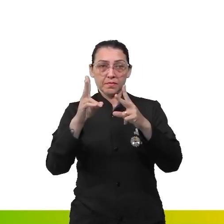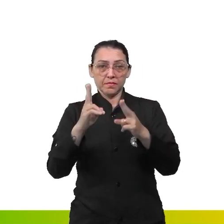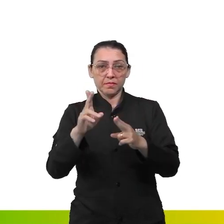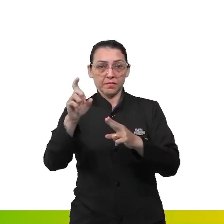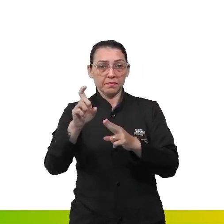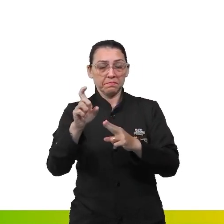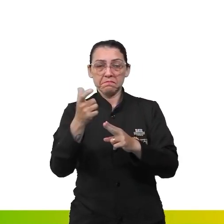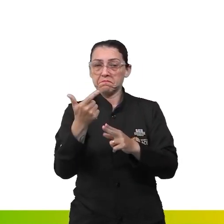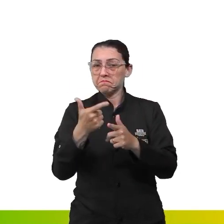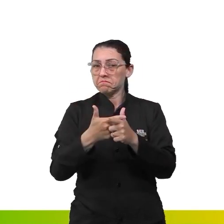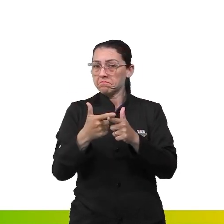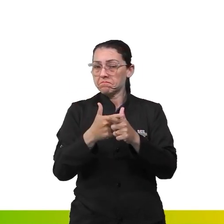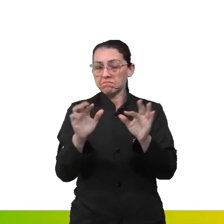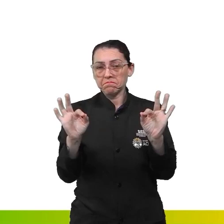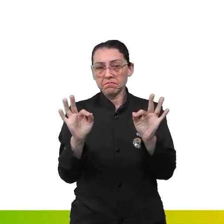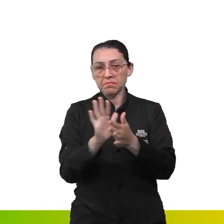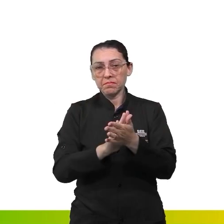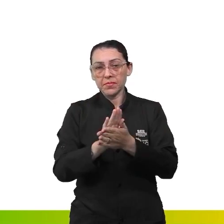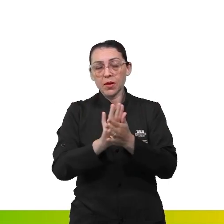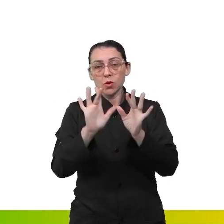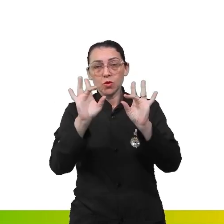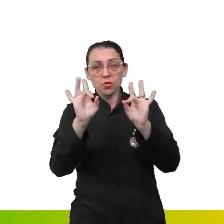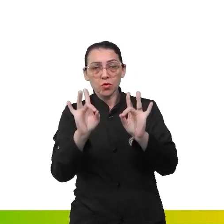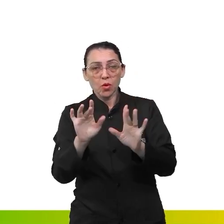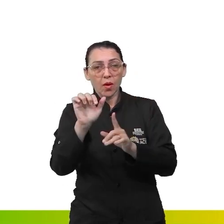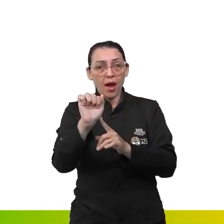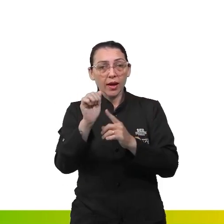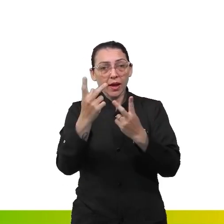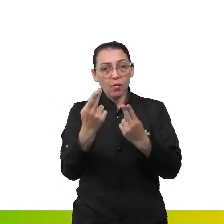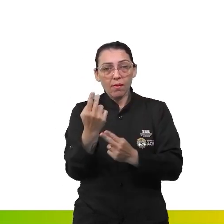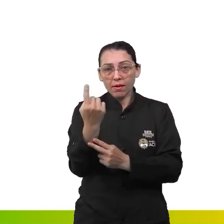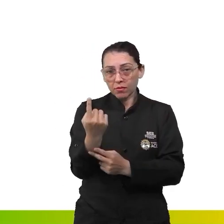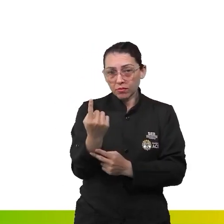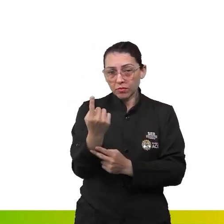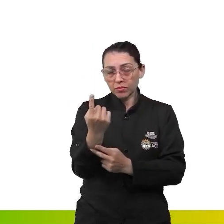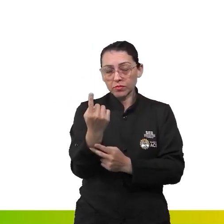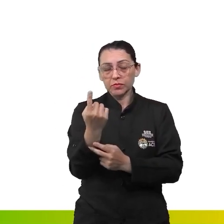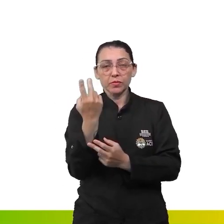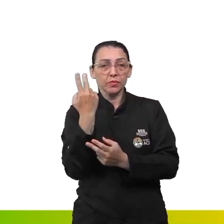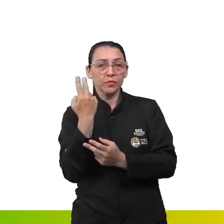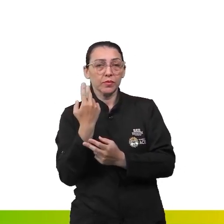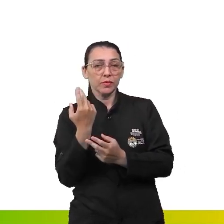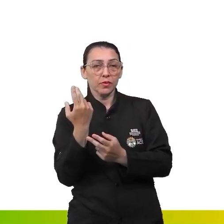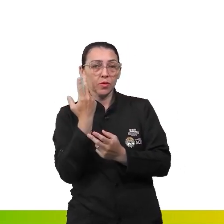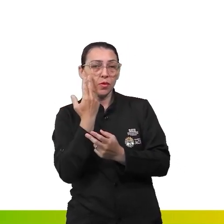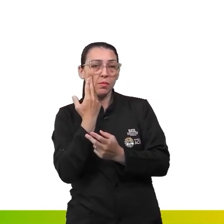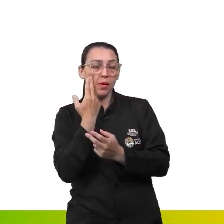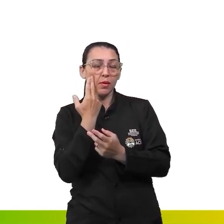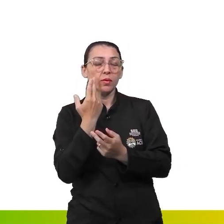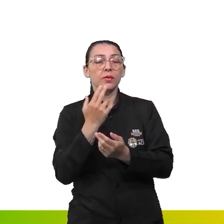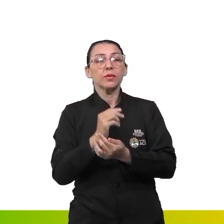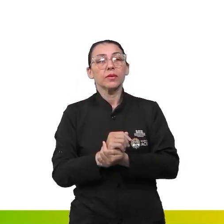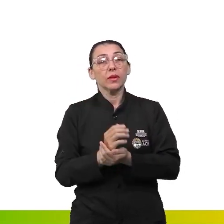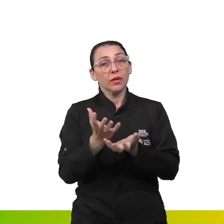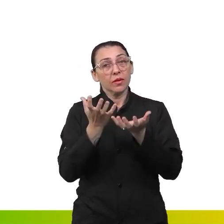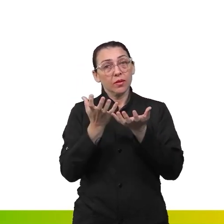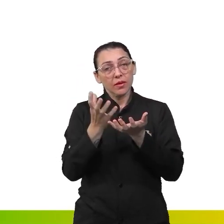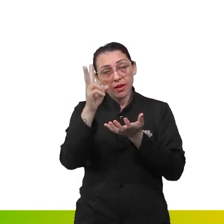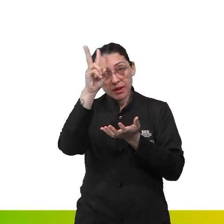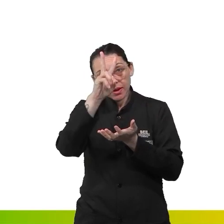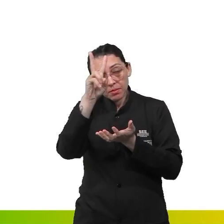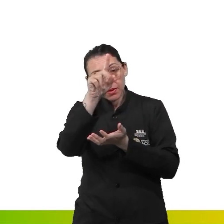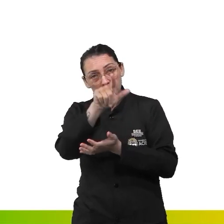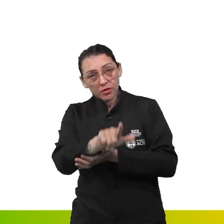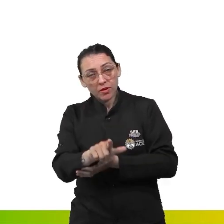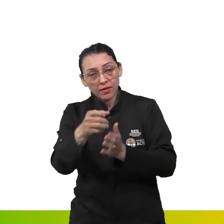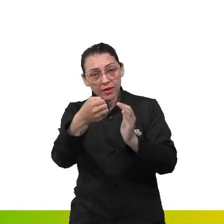eu colocar assim agora, tá? Eu só estou tomando a igual a 1, sem problema nenhum. E aqui eu quero reforçar novamente